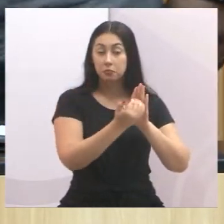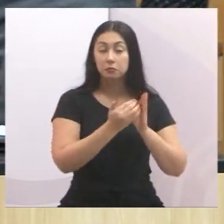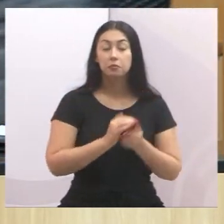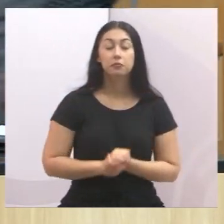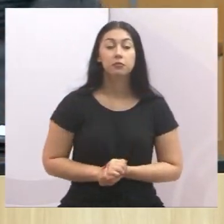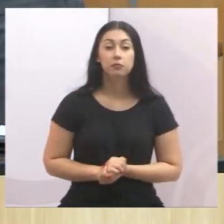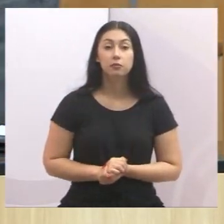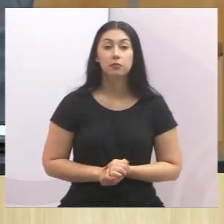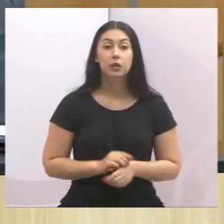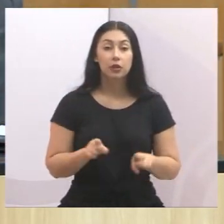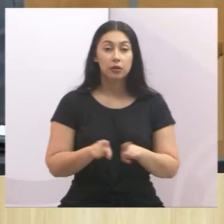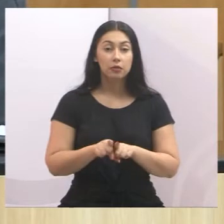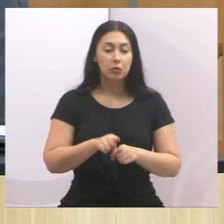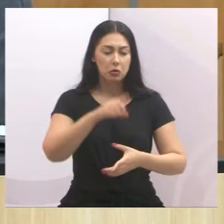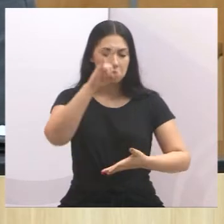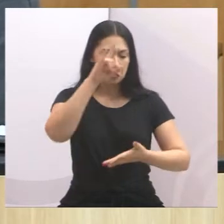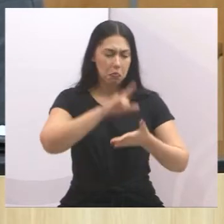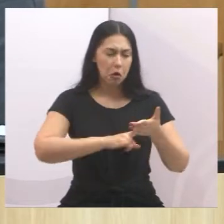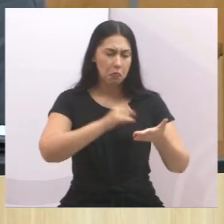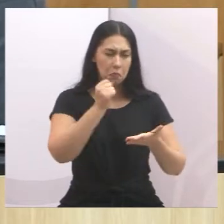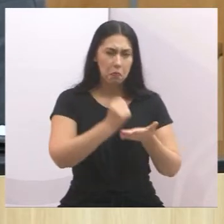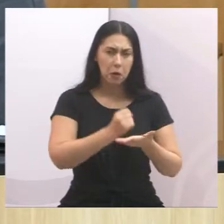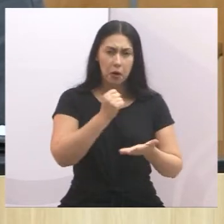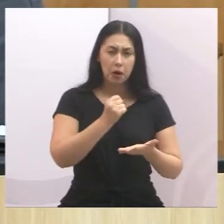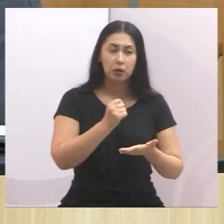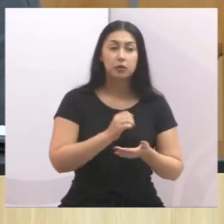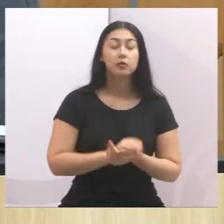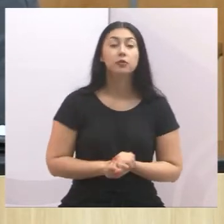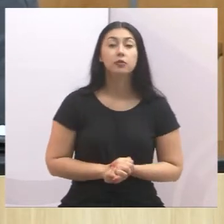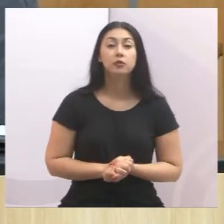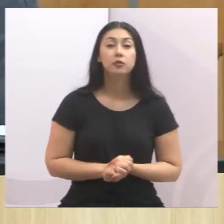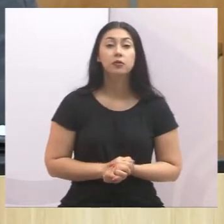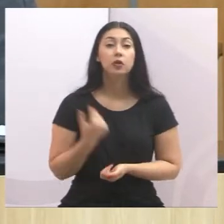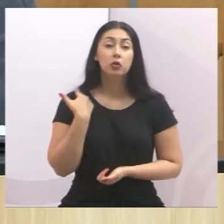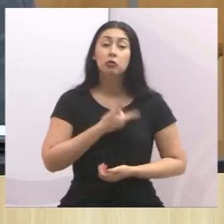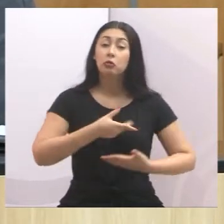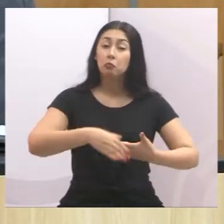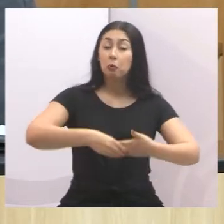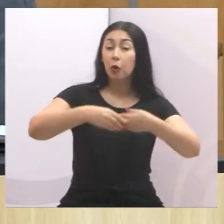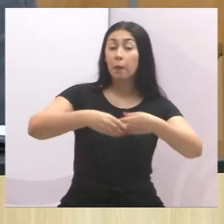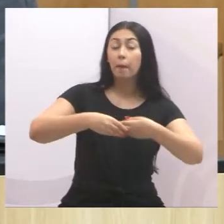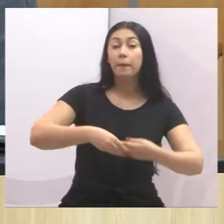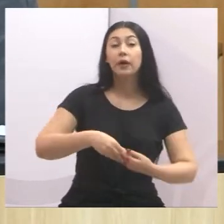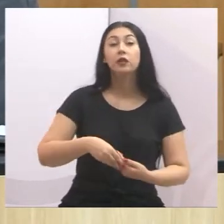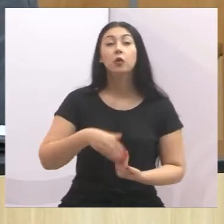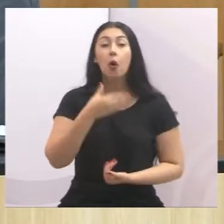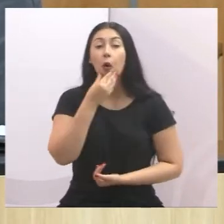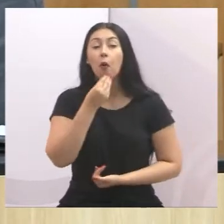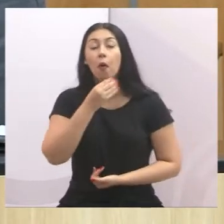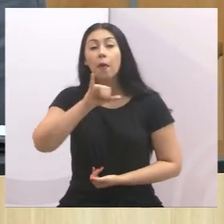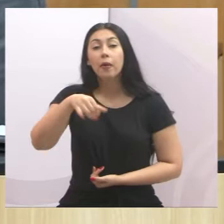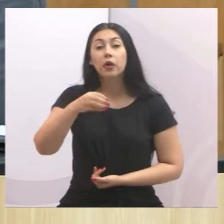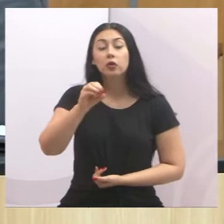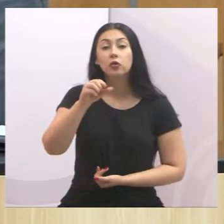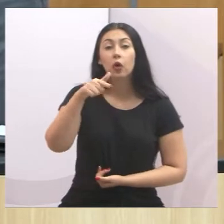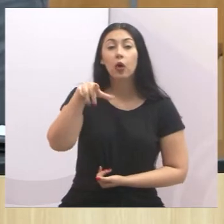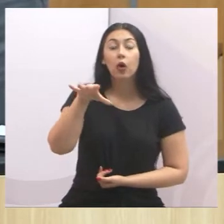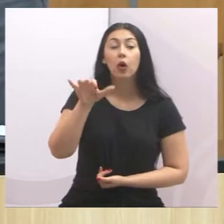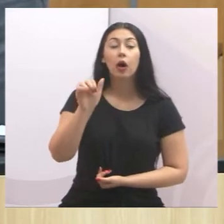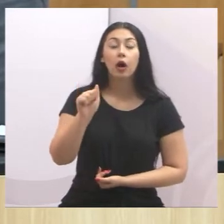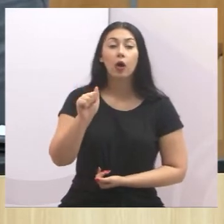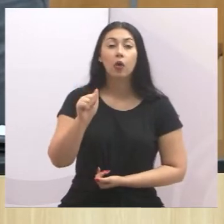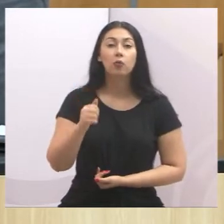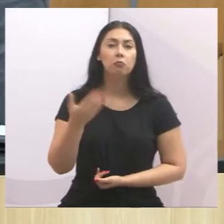constado na ata dos trabalhos desta sessão o registro de nossos cumprimentos ao senhor João Arruda, ex-dirigente sindical